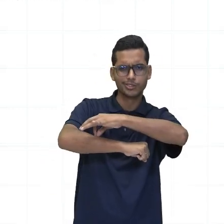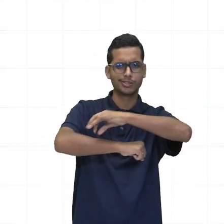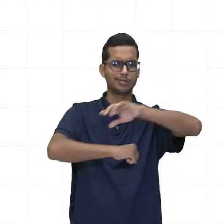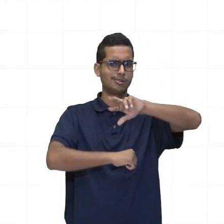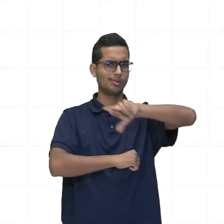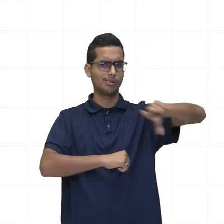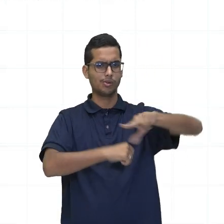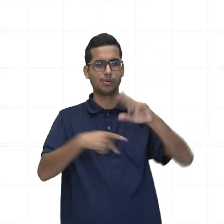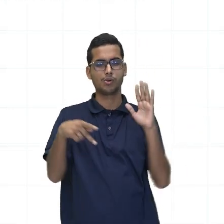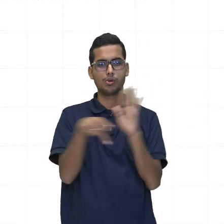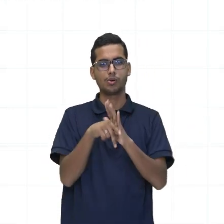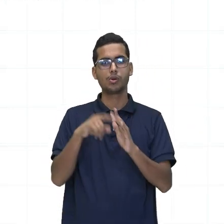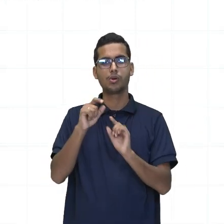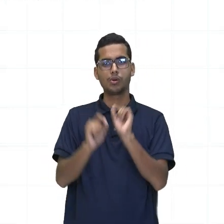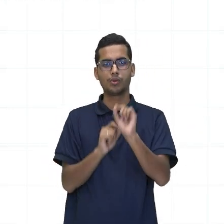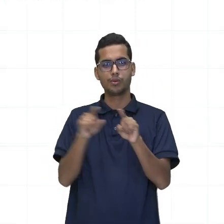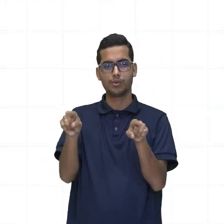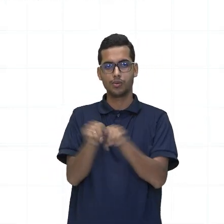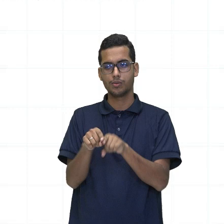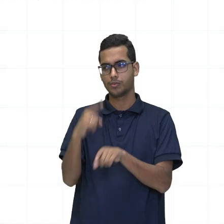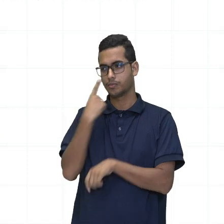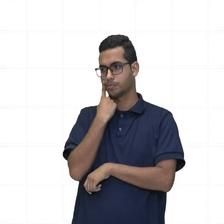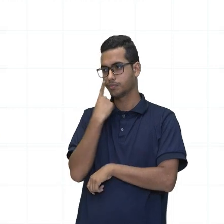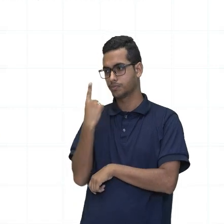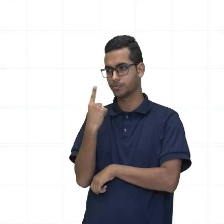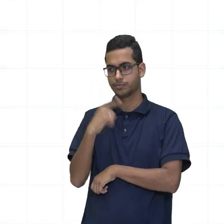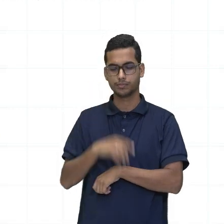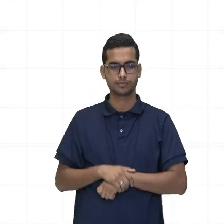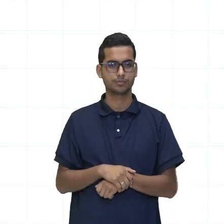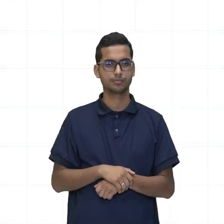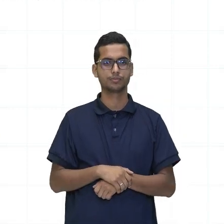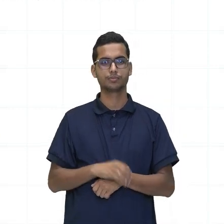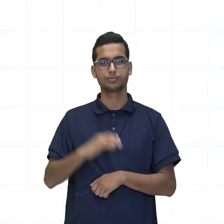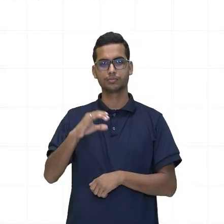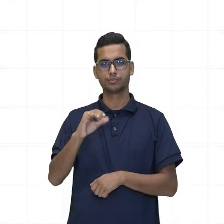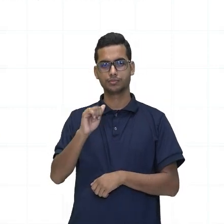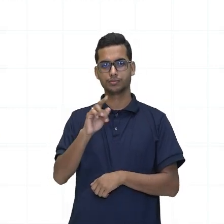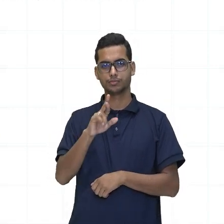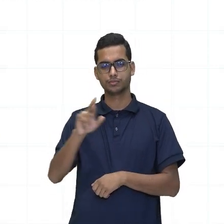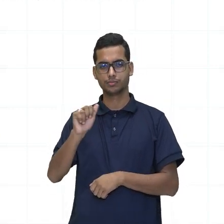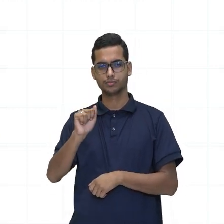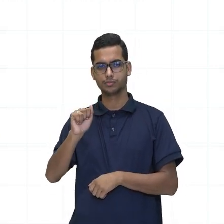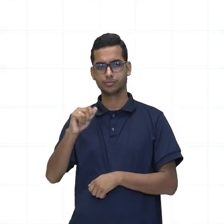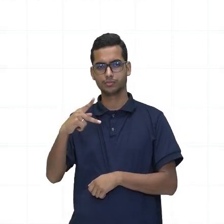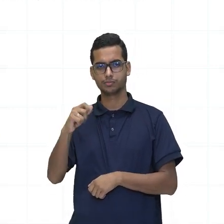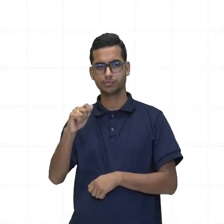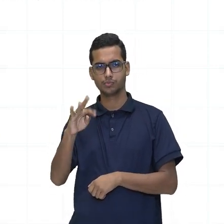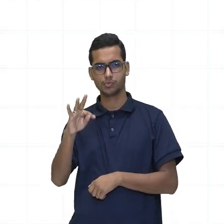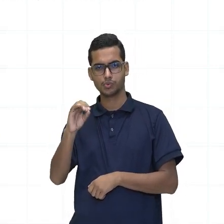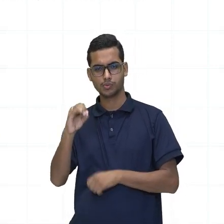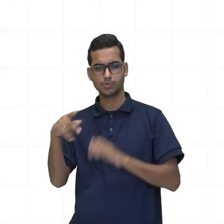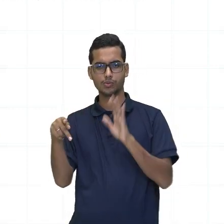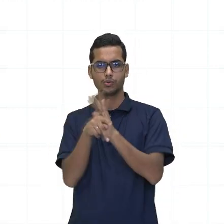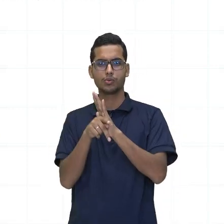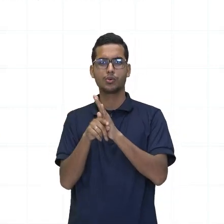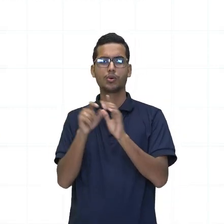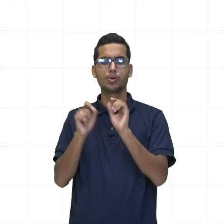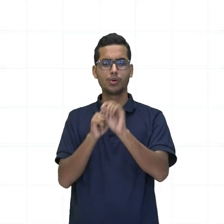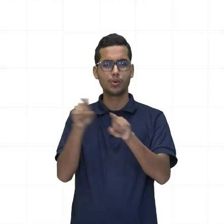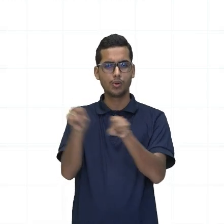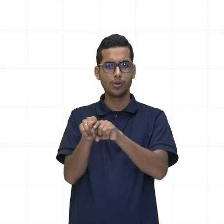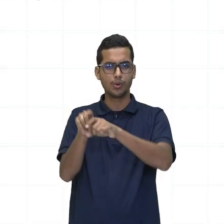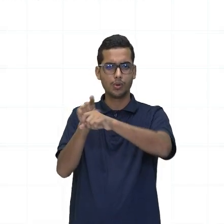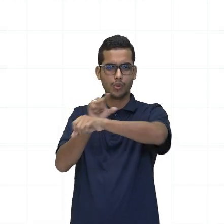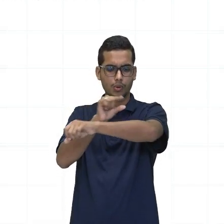os carrapatos. Observe aí que os carrapatos, né, que são parasitas que geralmente estão aí sobre os